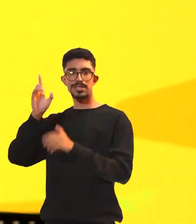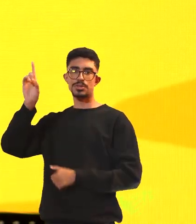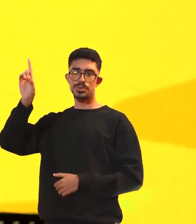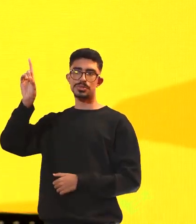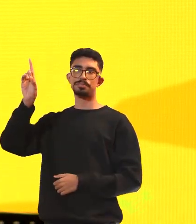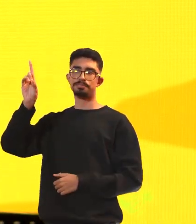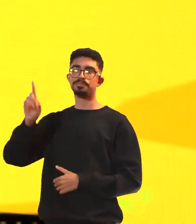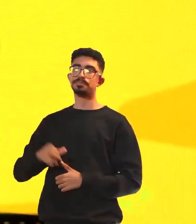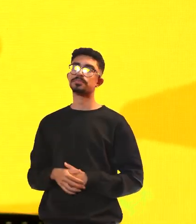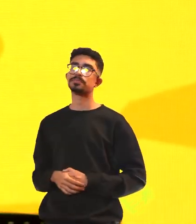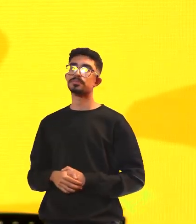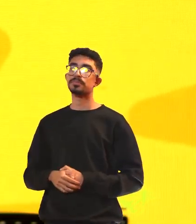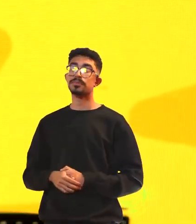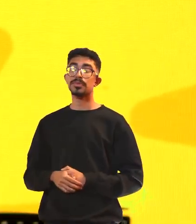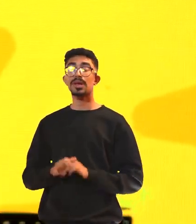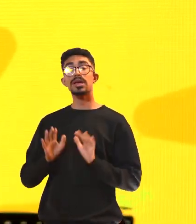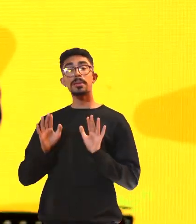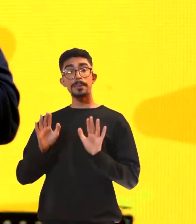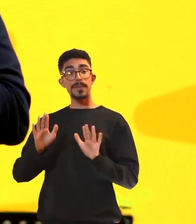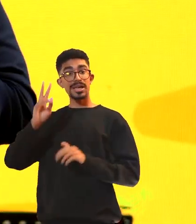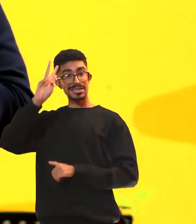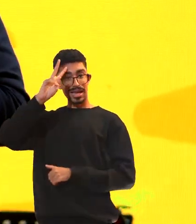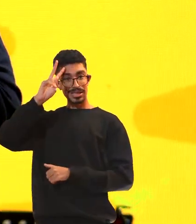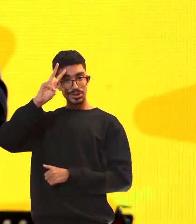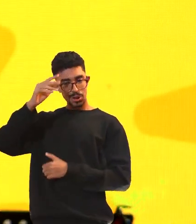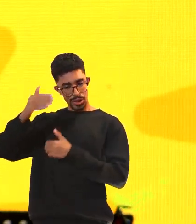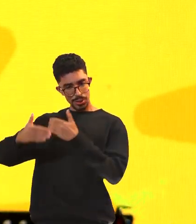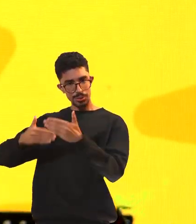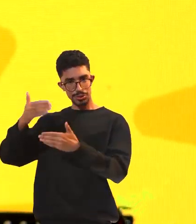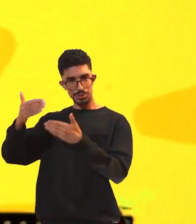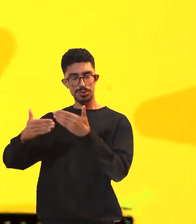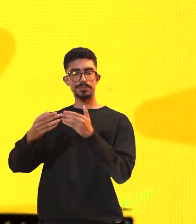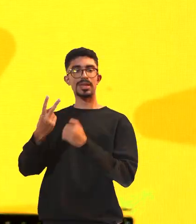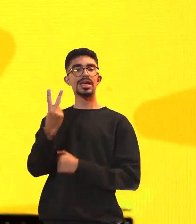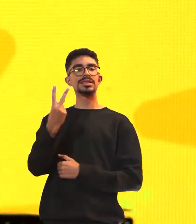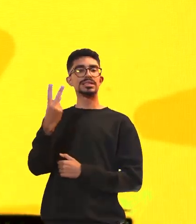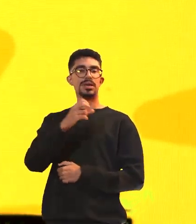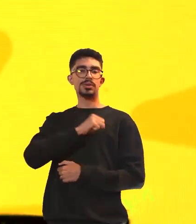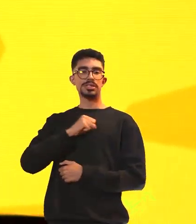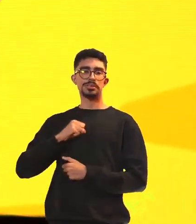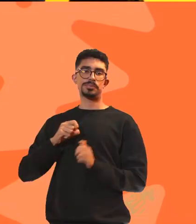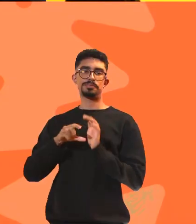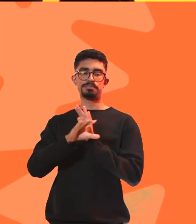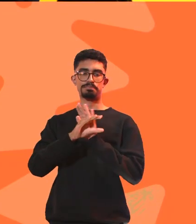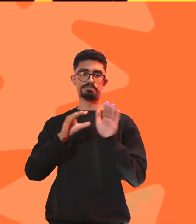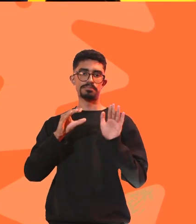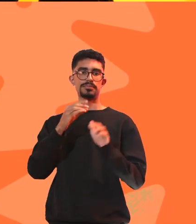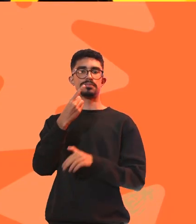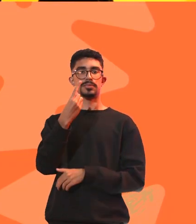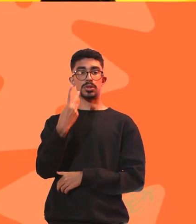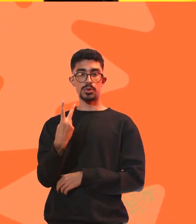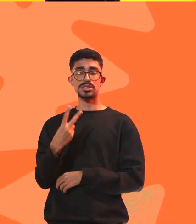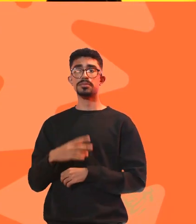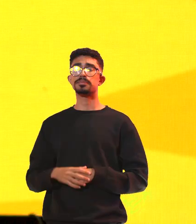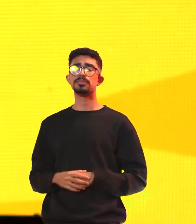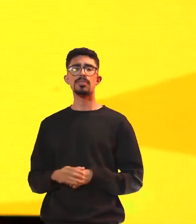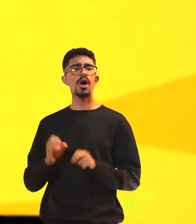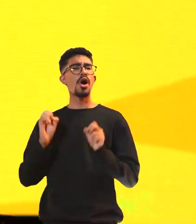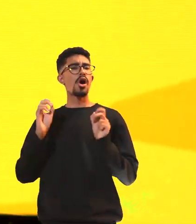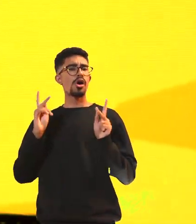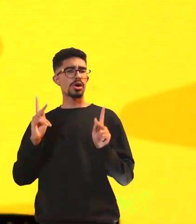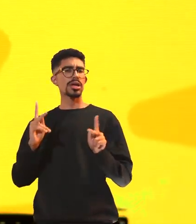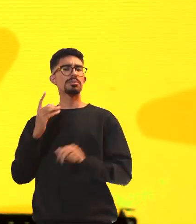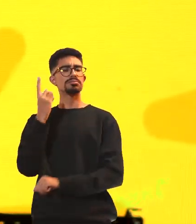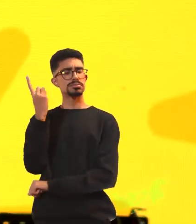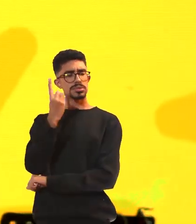Agora, a história continua. 2 Samuel capítulo 12. Tudo parecia estar bem, né? Ele conseguiu o que ele